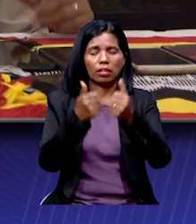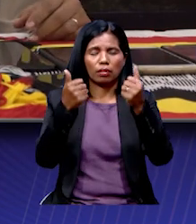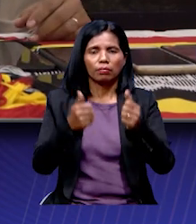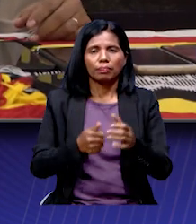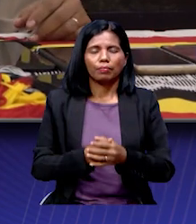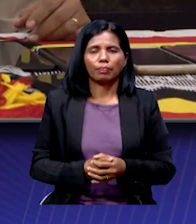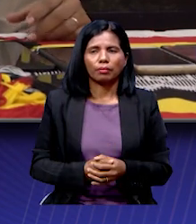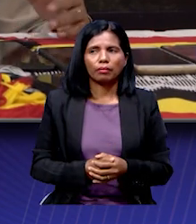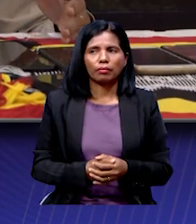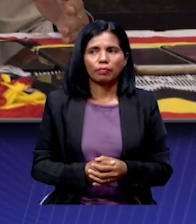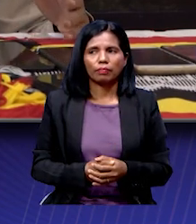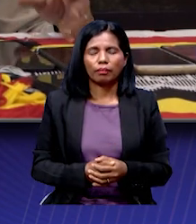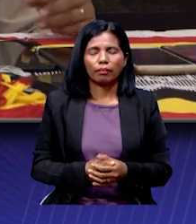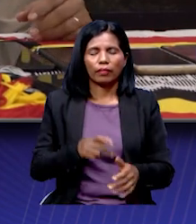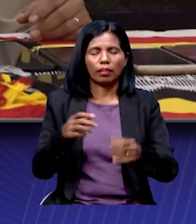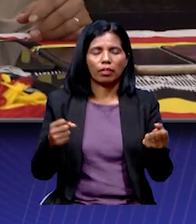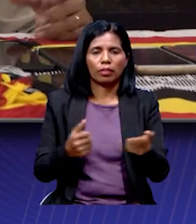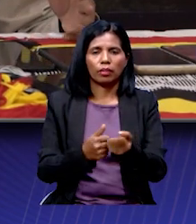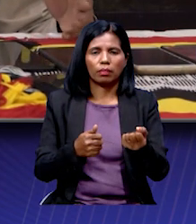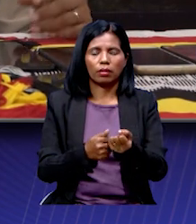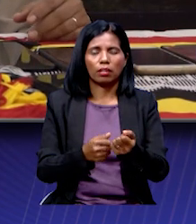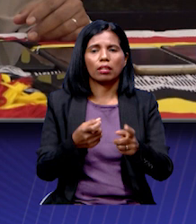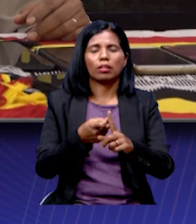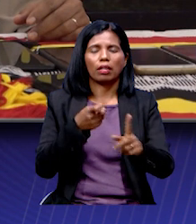entre apoiantes ne maiusi